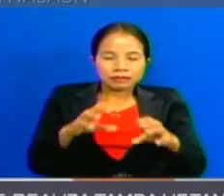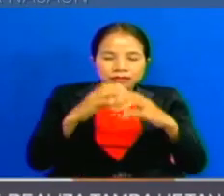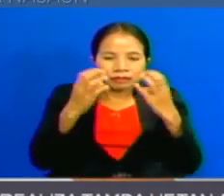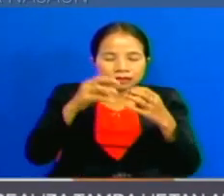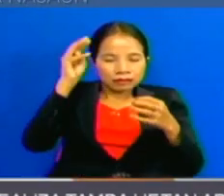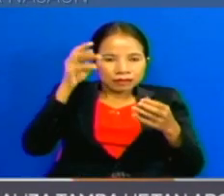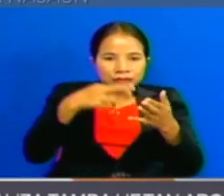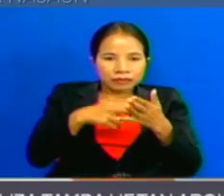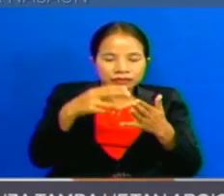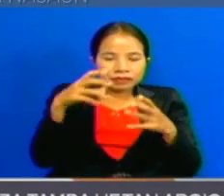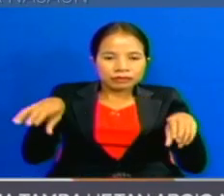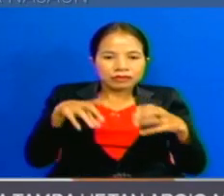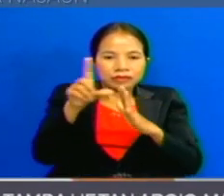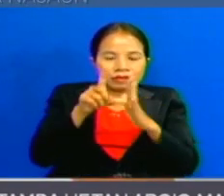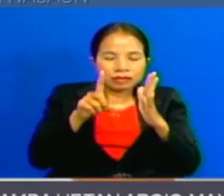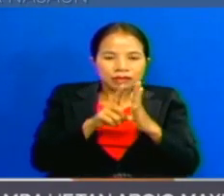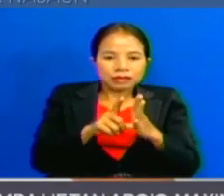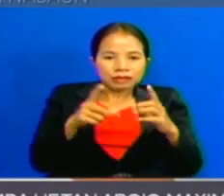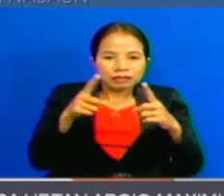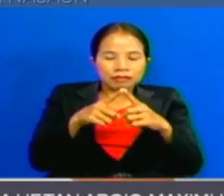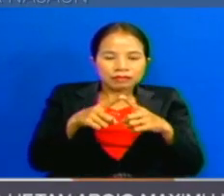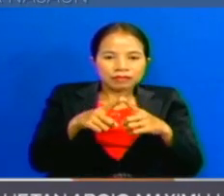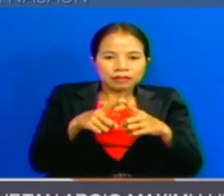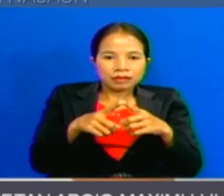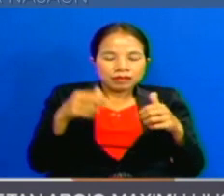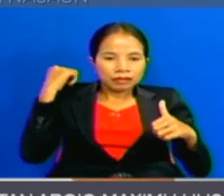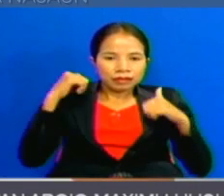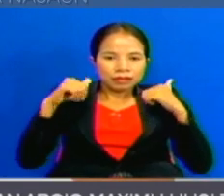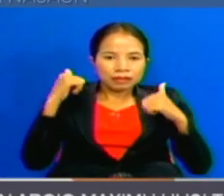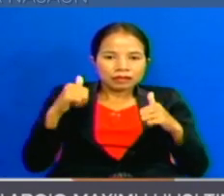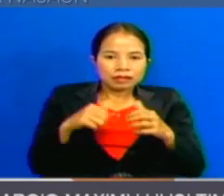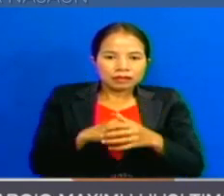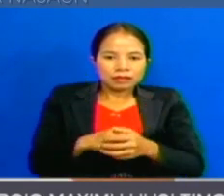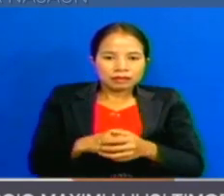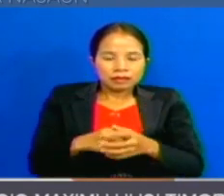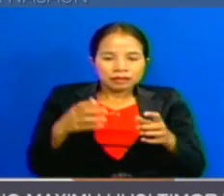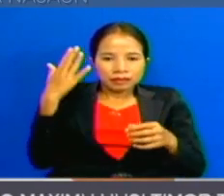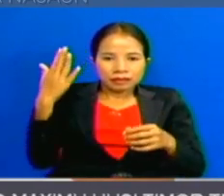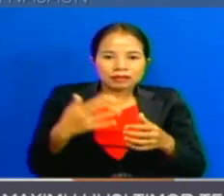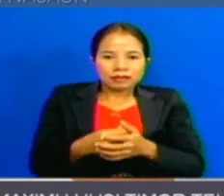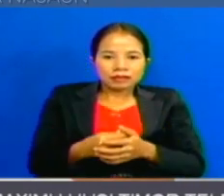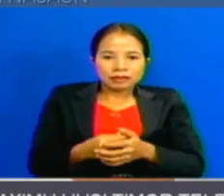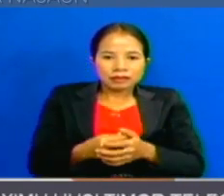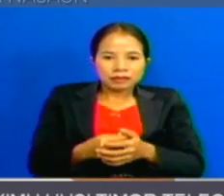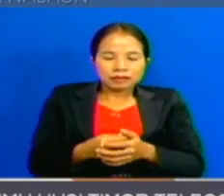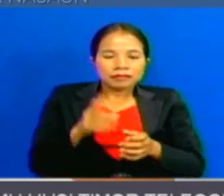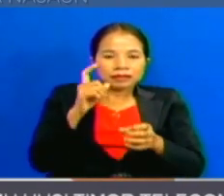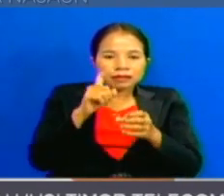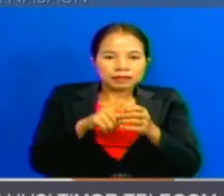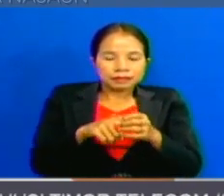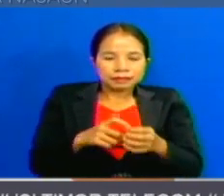Conselho Ministro aprova projeto decreto-lei para condução atividade de desmantelamento e recampo Baio Undan.